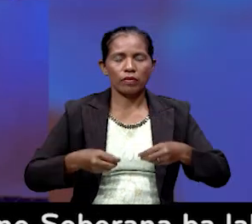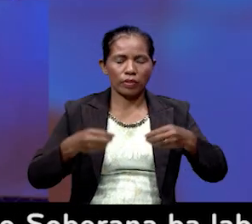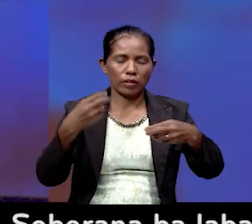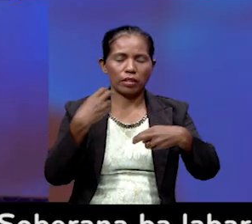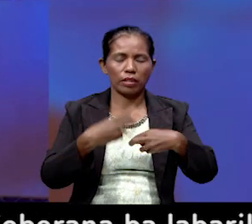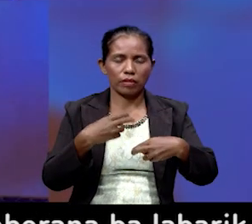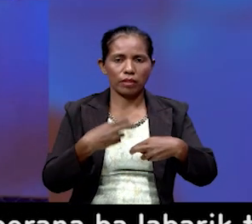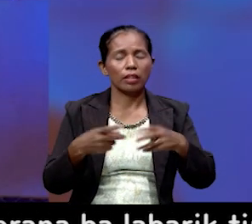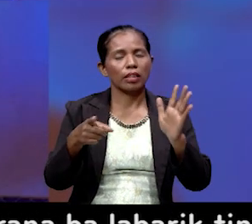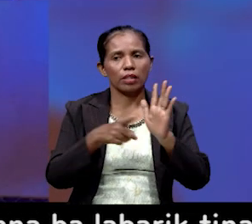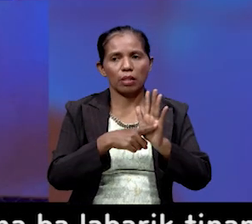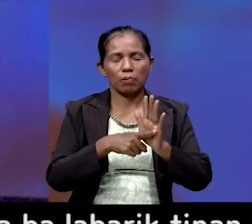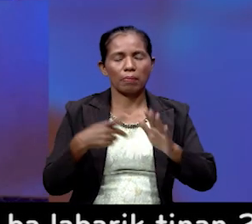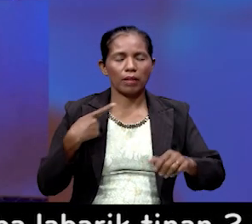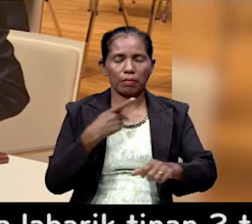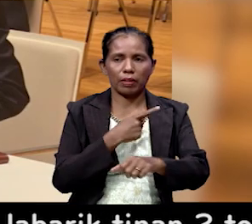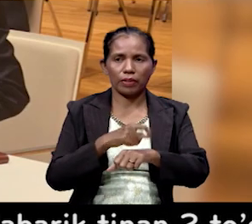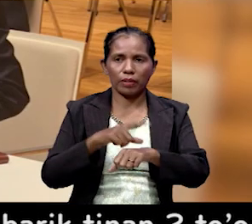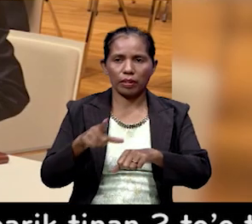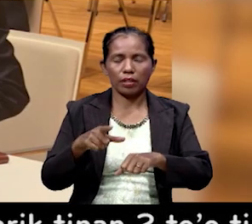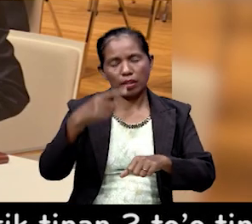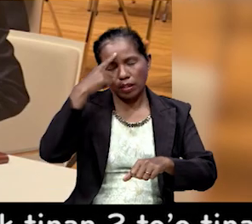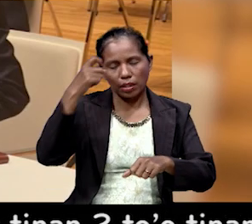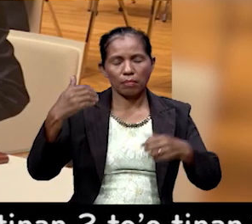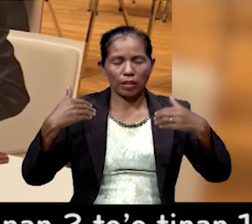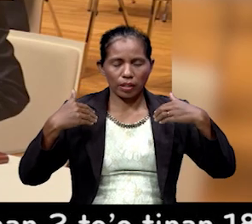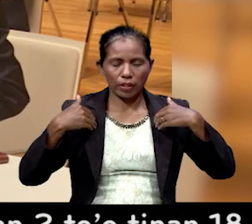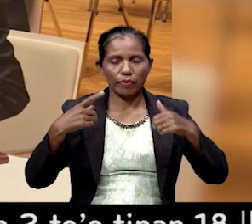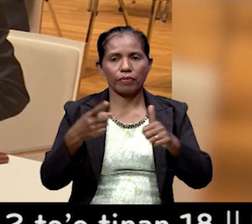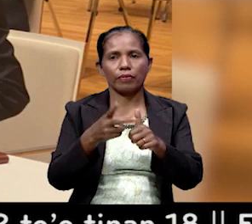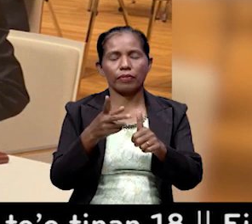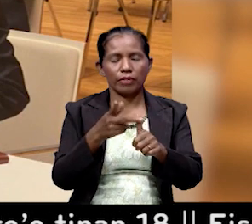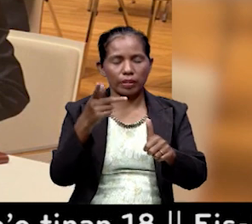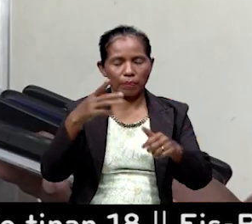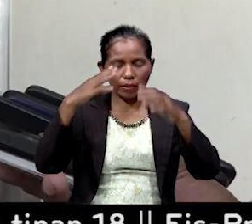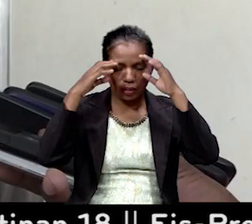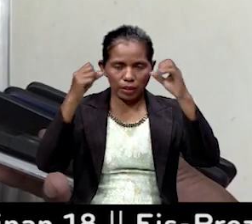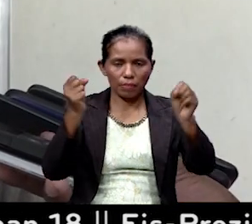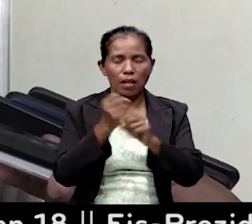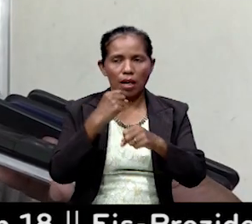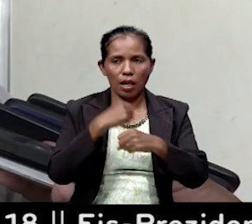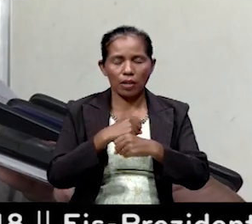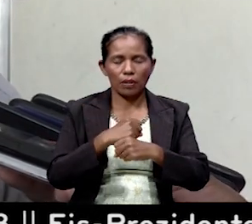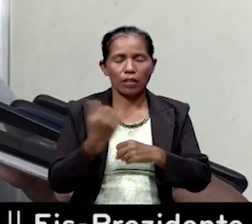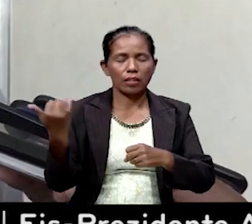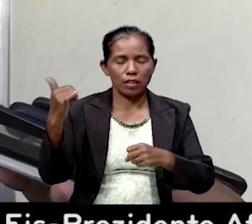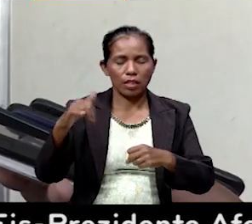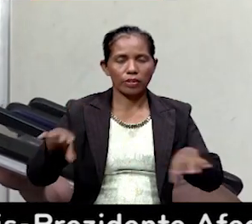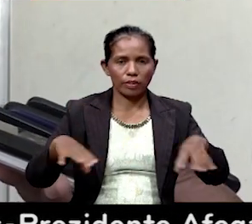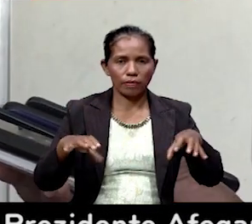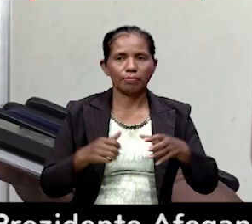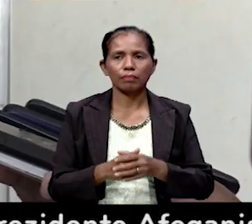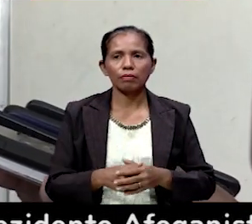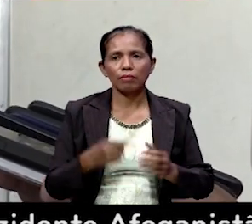negativo ba função do Parlamento, também ia vice-presidente nebe bele halau ela ne serviço. Vai ir a tu sai, ne tem que sucatia